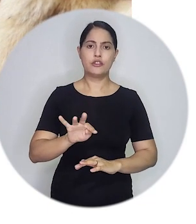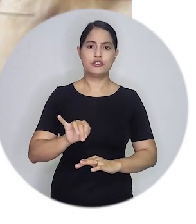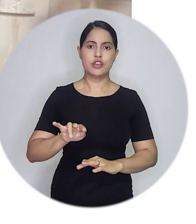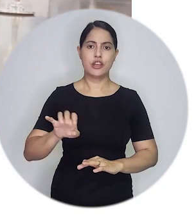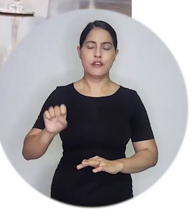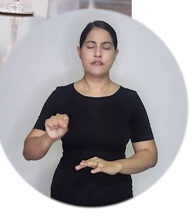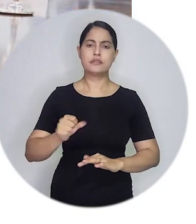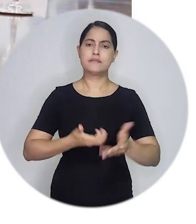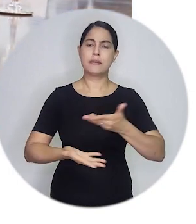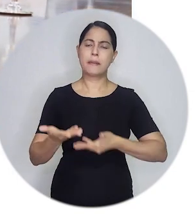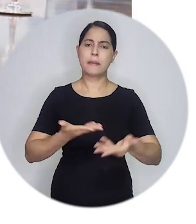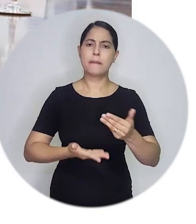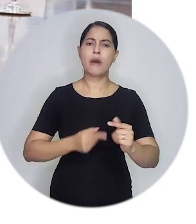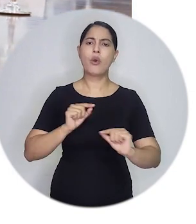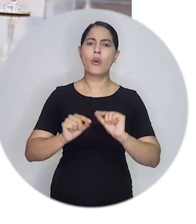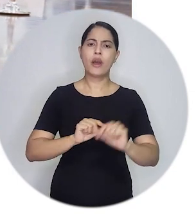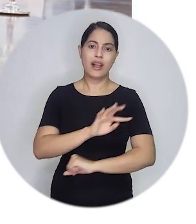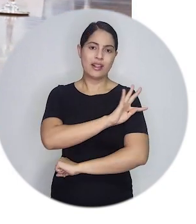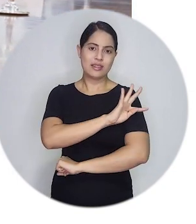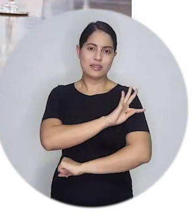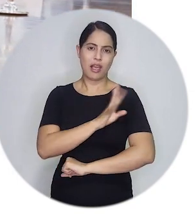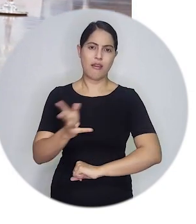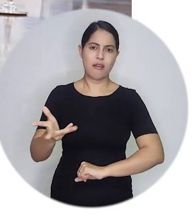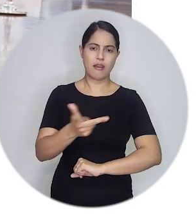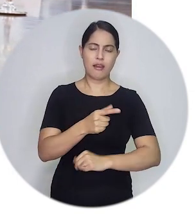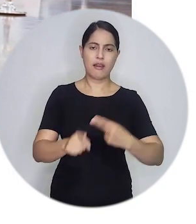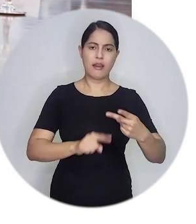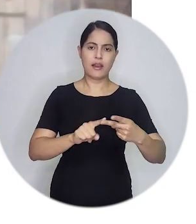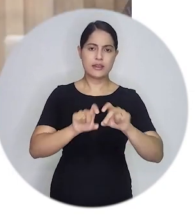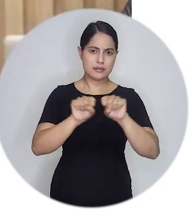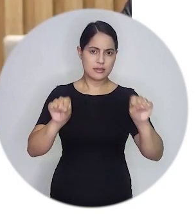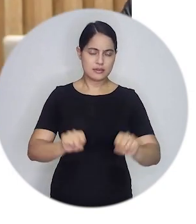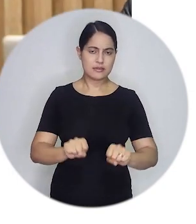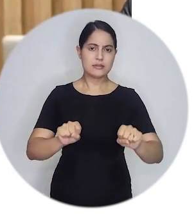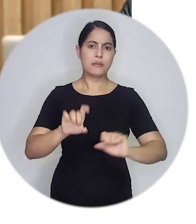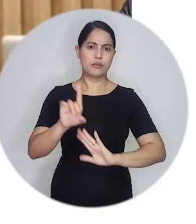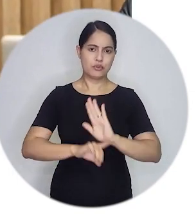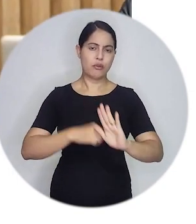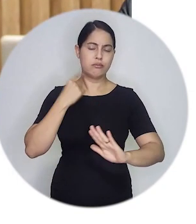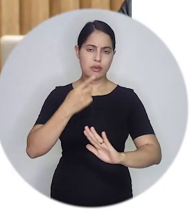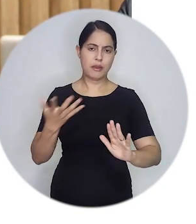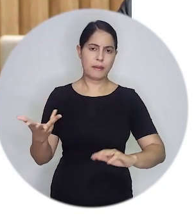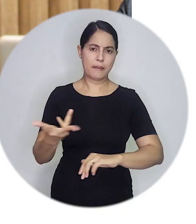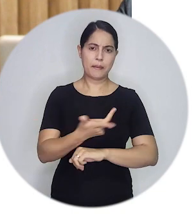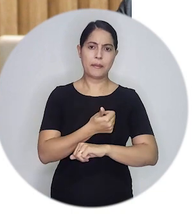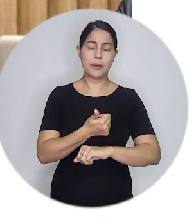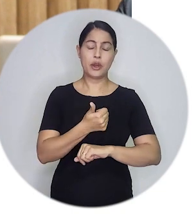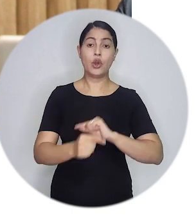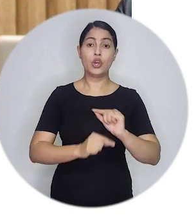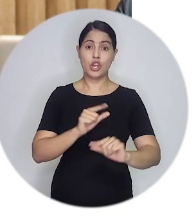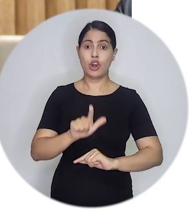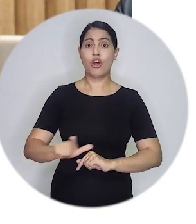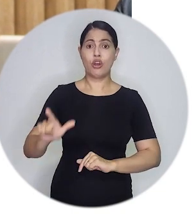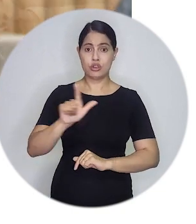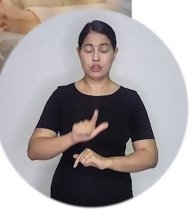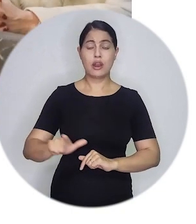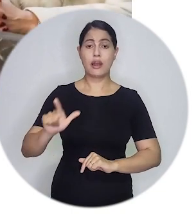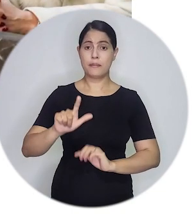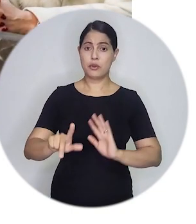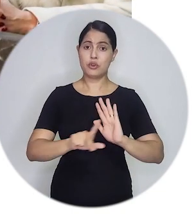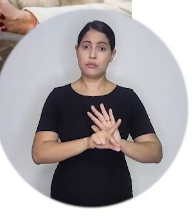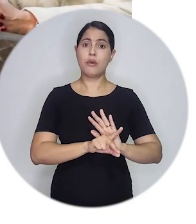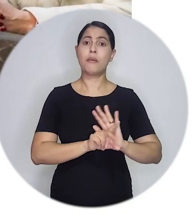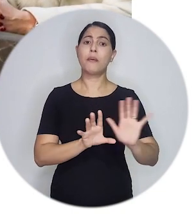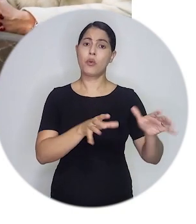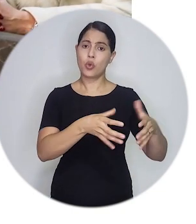Paraná, aprimorando as técnicas, o funcionamento do sistema de prerrogativas e aprimorando,